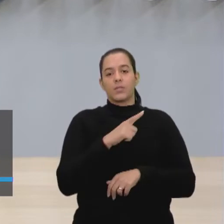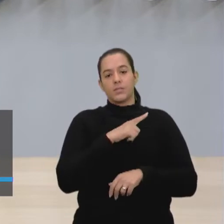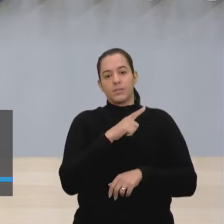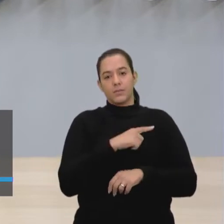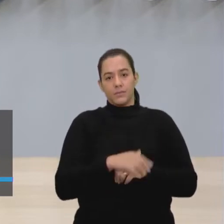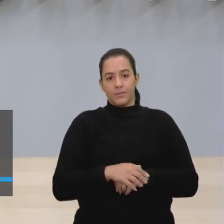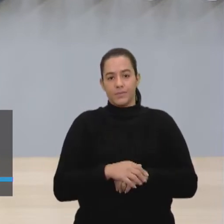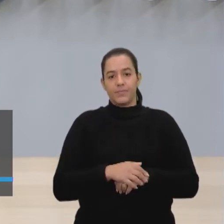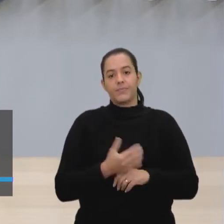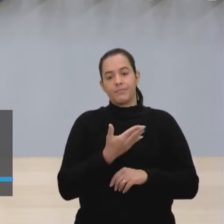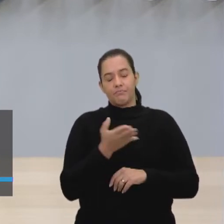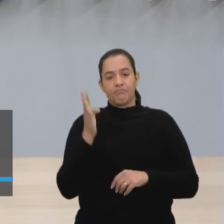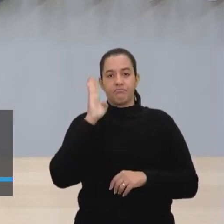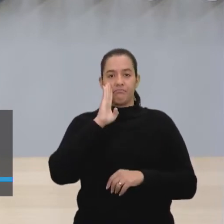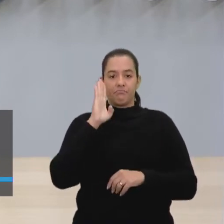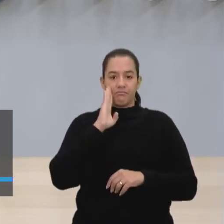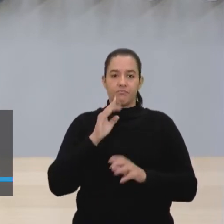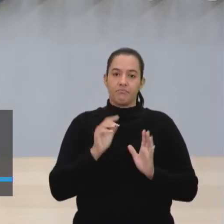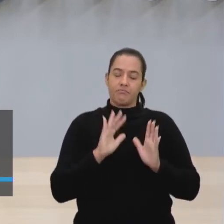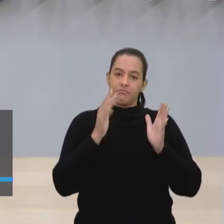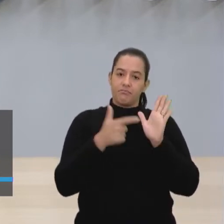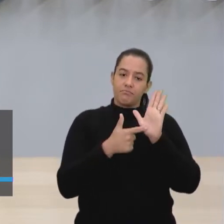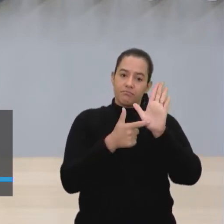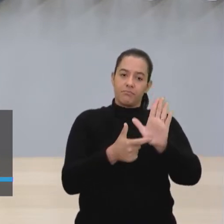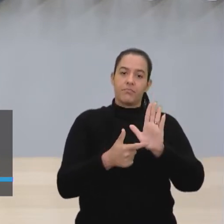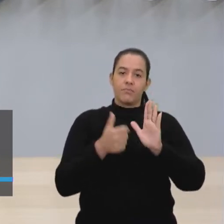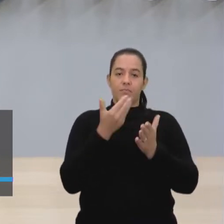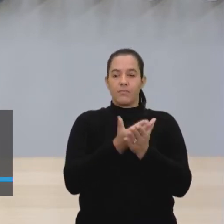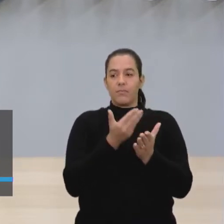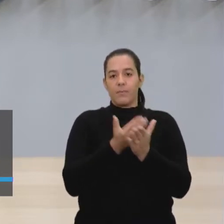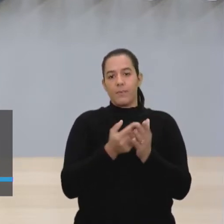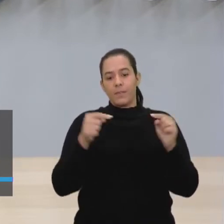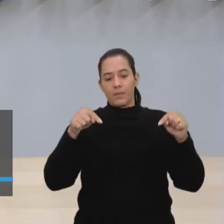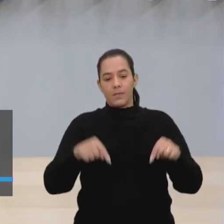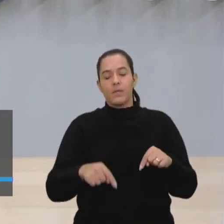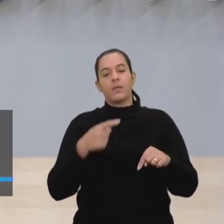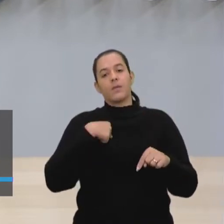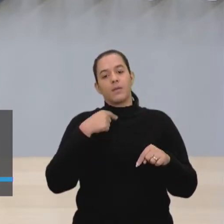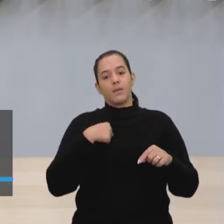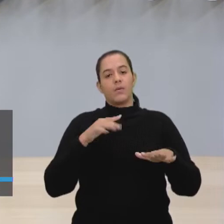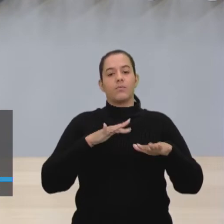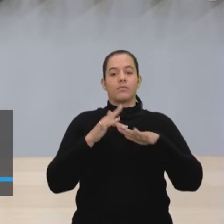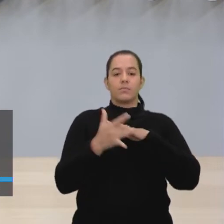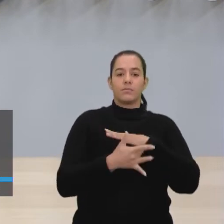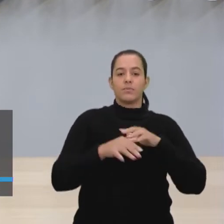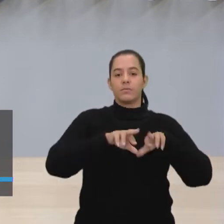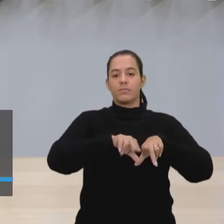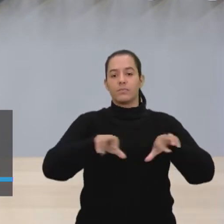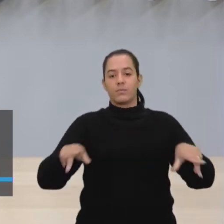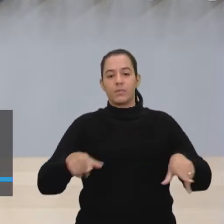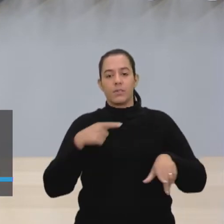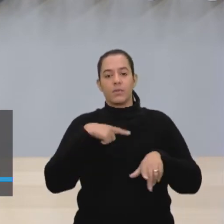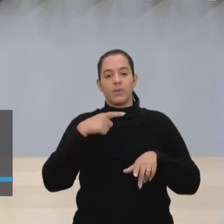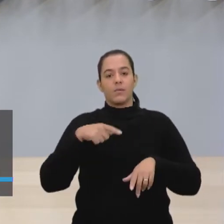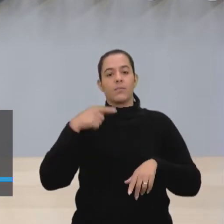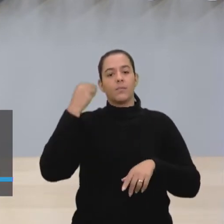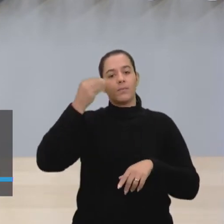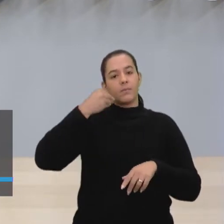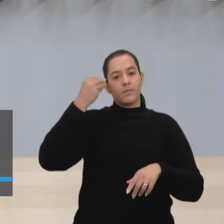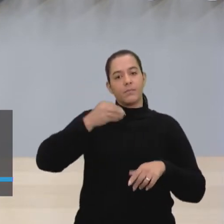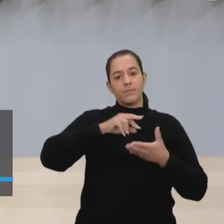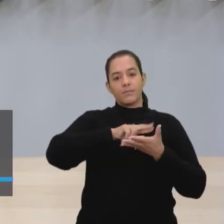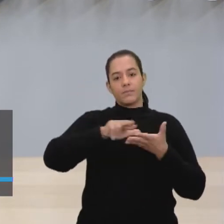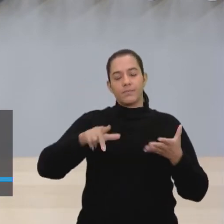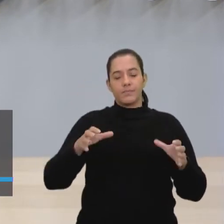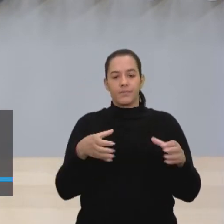bem legal, por isso que eu trouxe para a aula. O Voz da Comunidade é um blog, é uma empresa jornalística, né? Não é uma empresa,